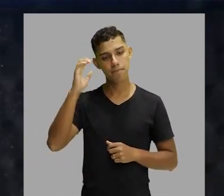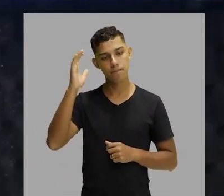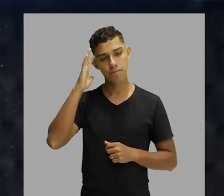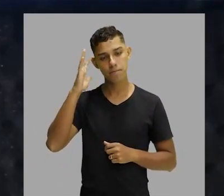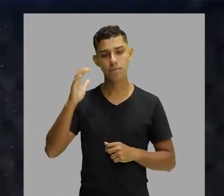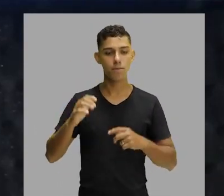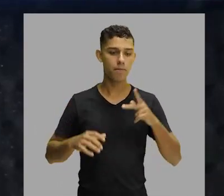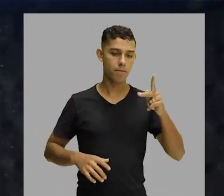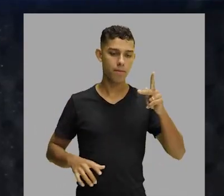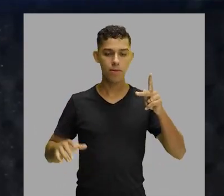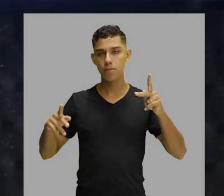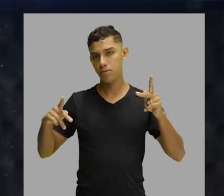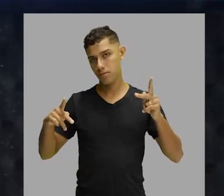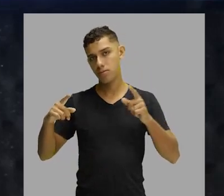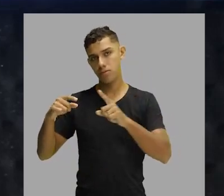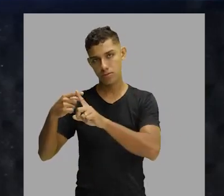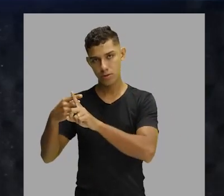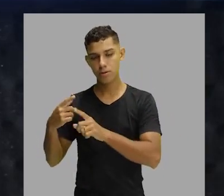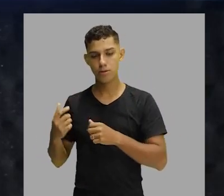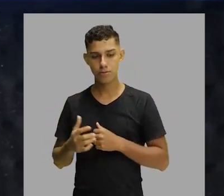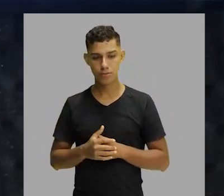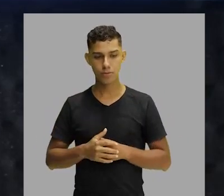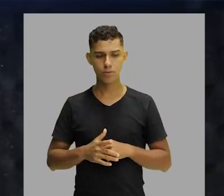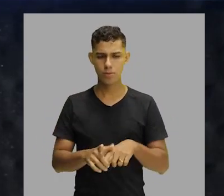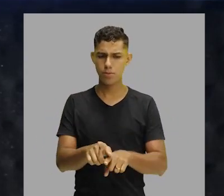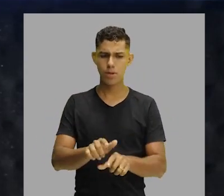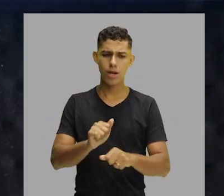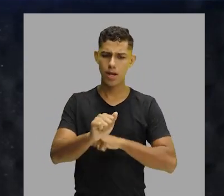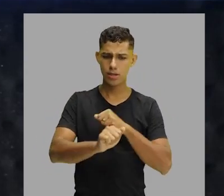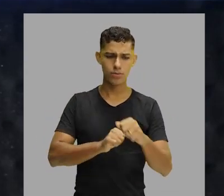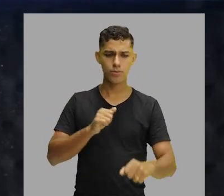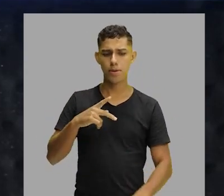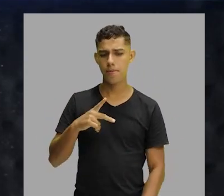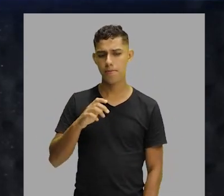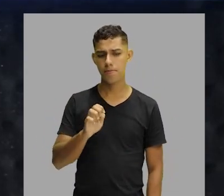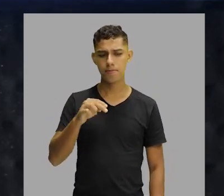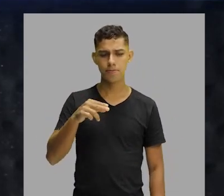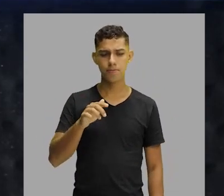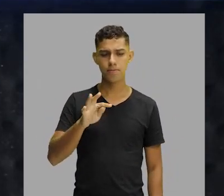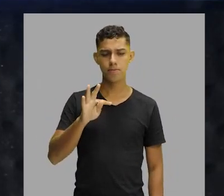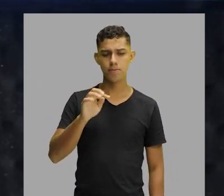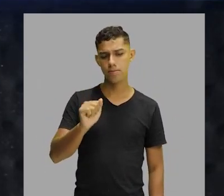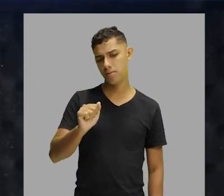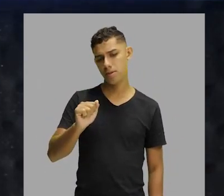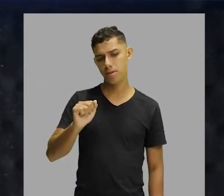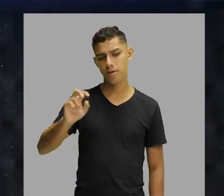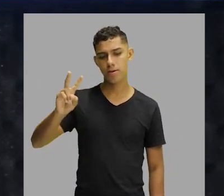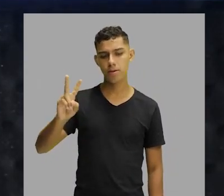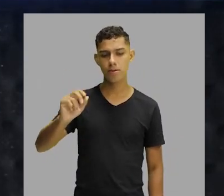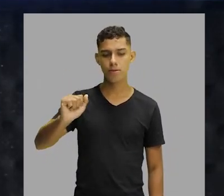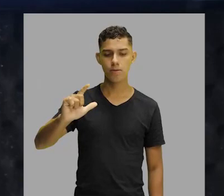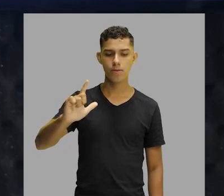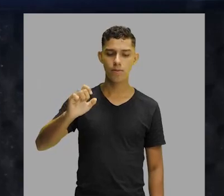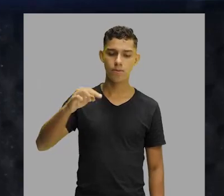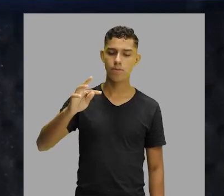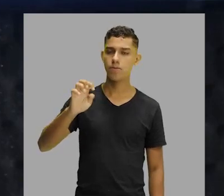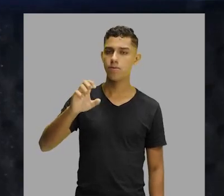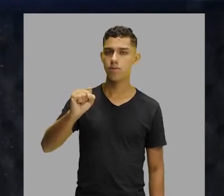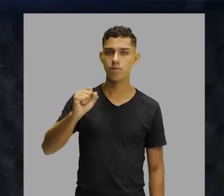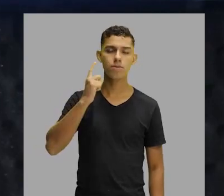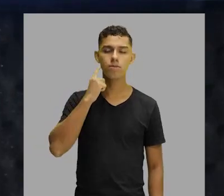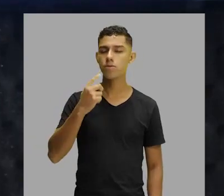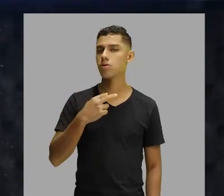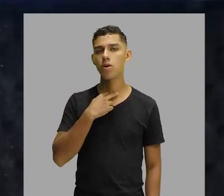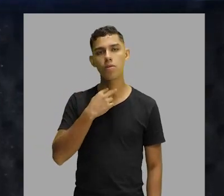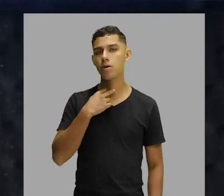certo? Átomos pentavalentes, tá ok? Então, não pode ser